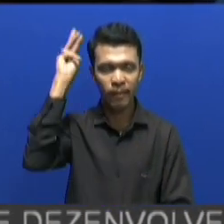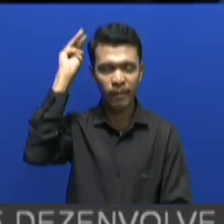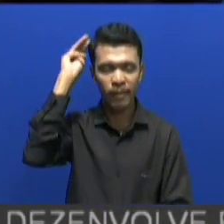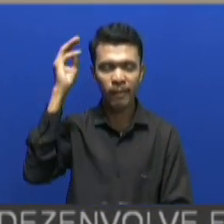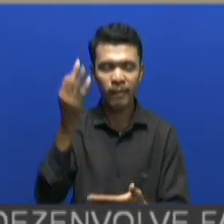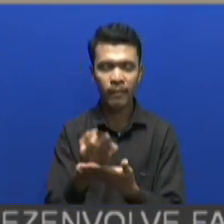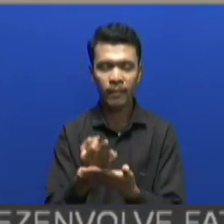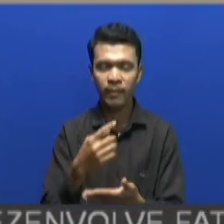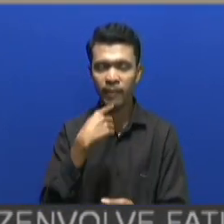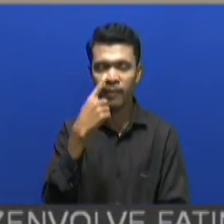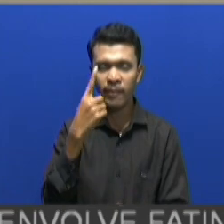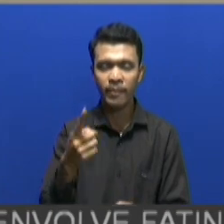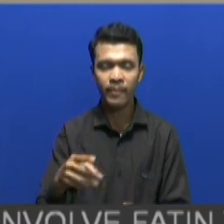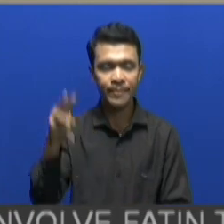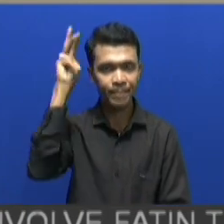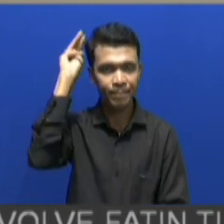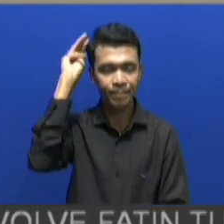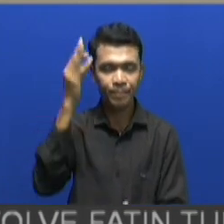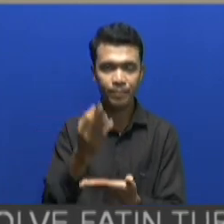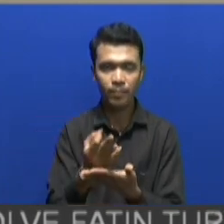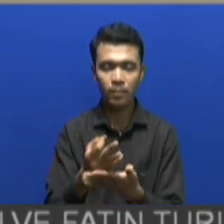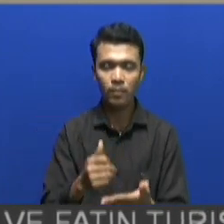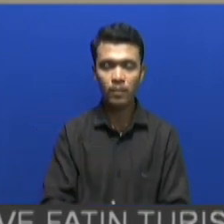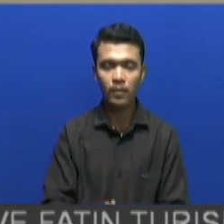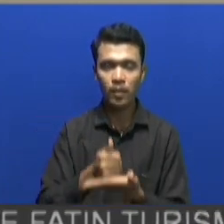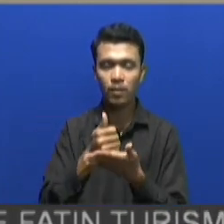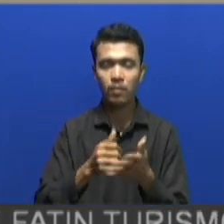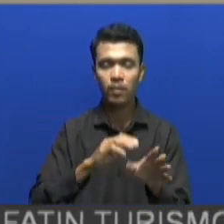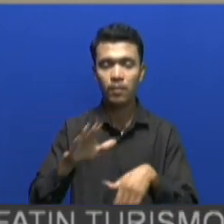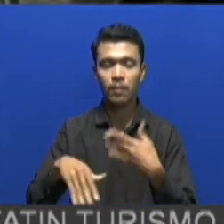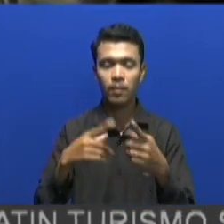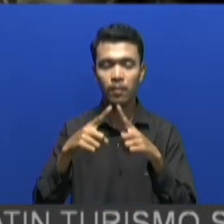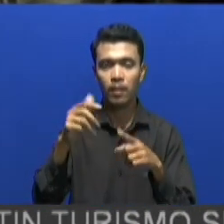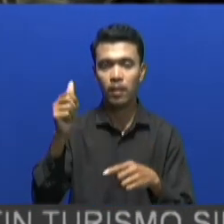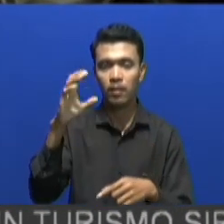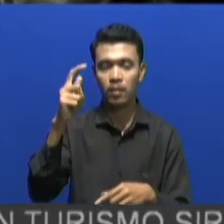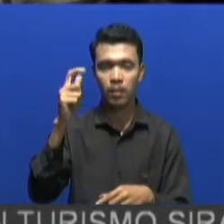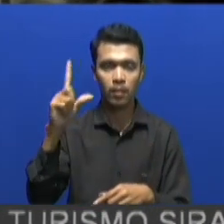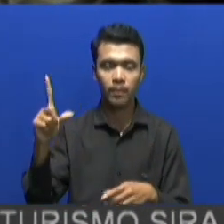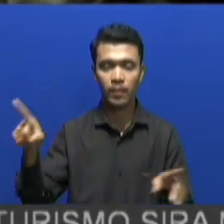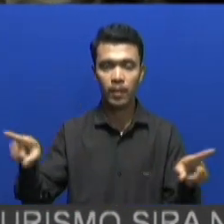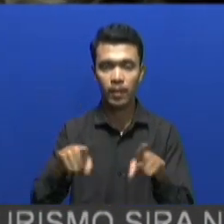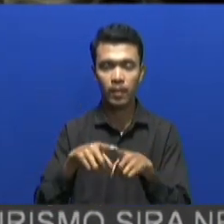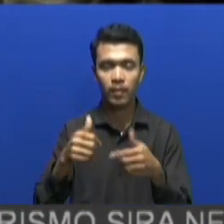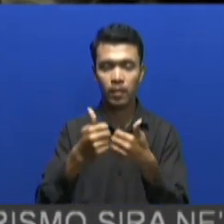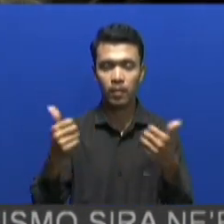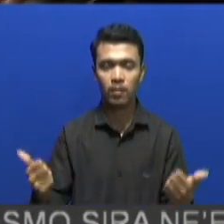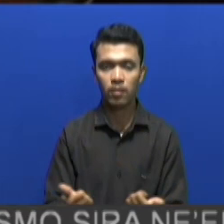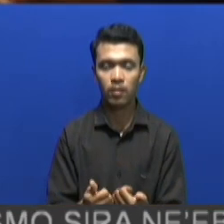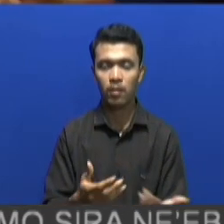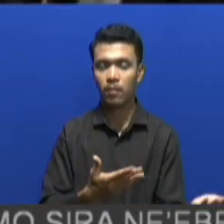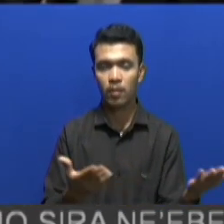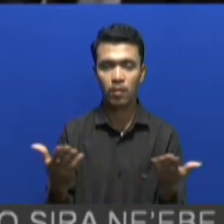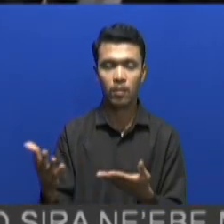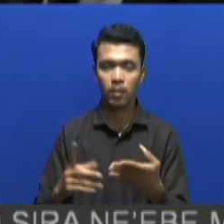Felícia Carvalho afirma Ministério Finanças apoio tomak ba CTL. Também considera Hanesan, Associação Nebe